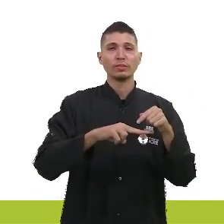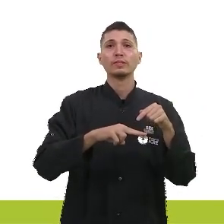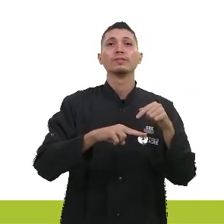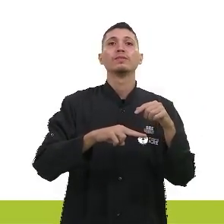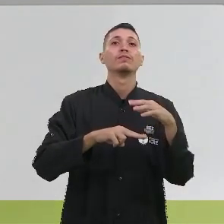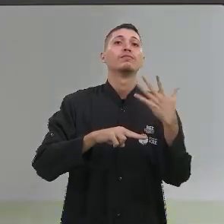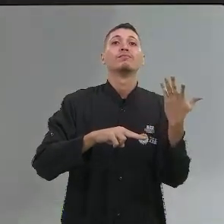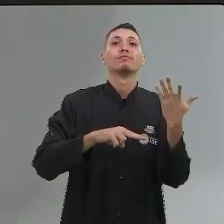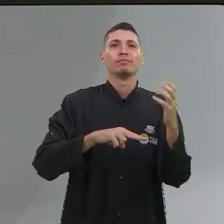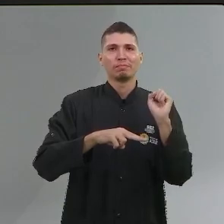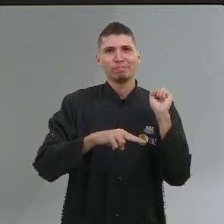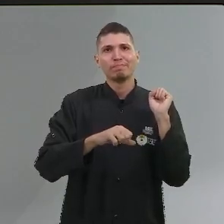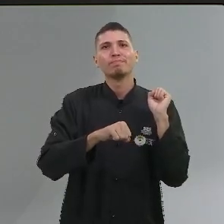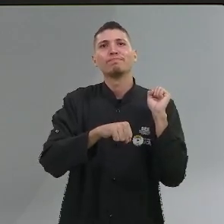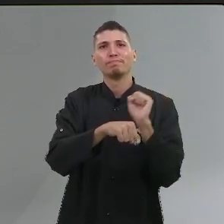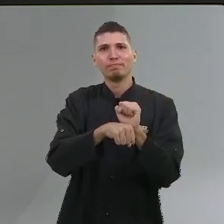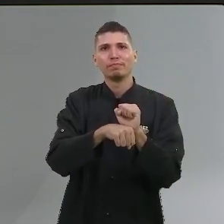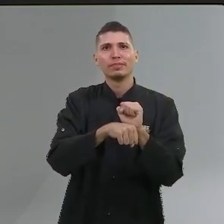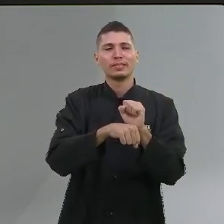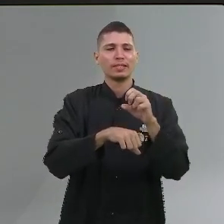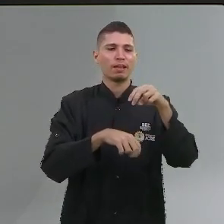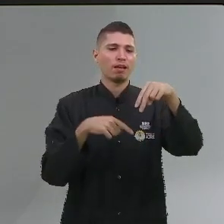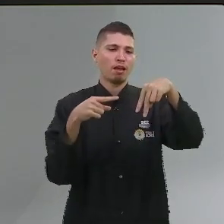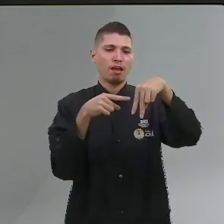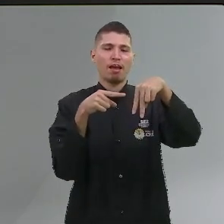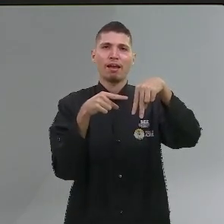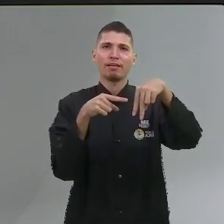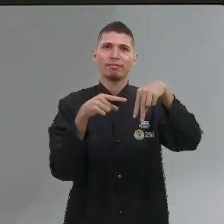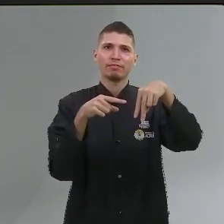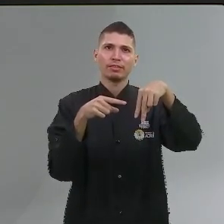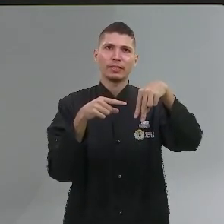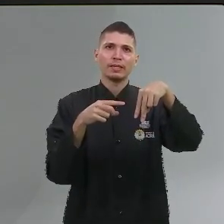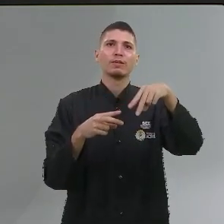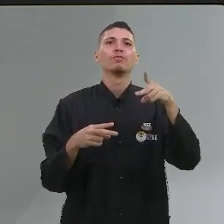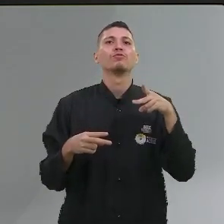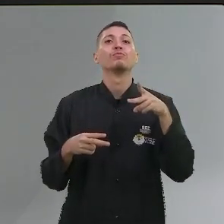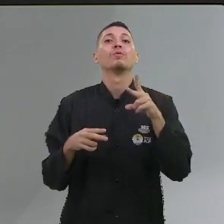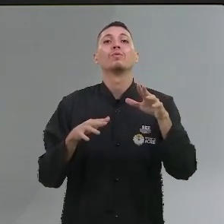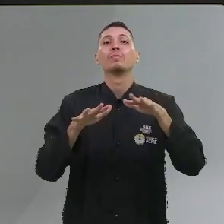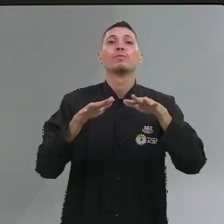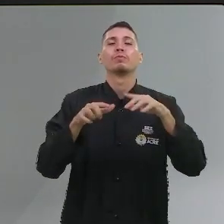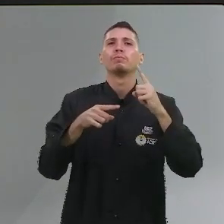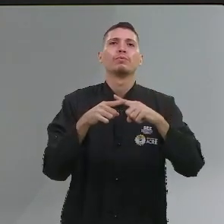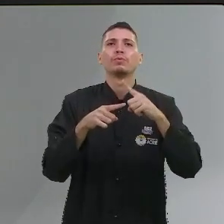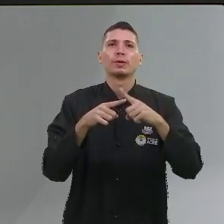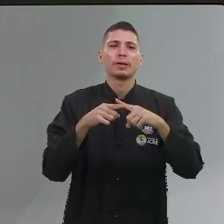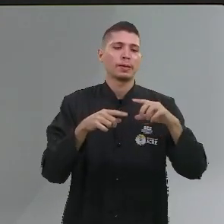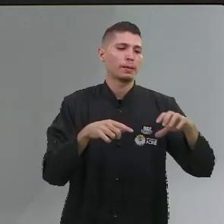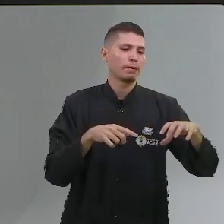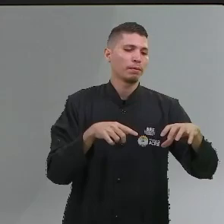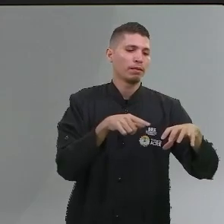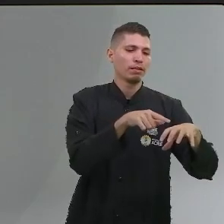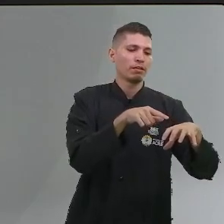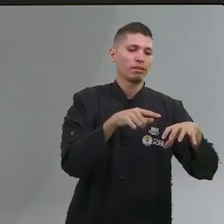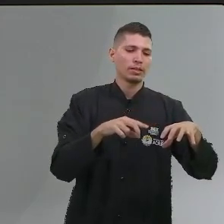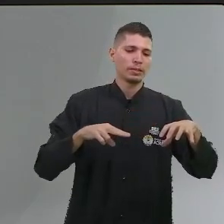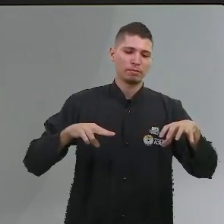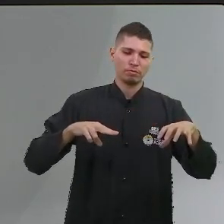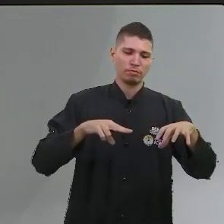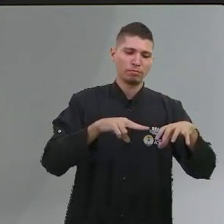E o skatista ele vai continuar com o seu movimento, né? Porque o obstáculo ele bateu em quê? Bateu no